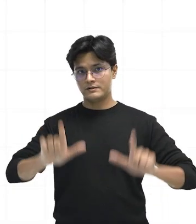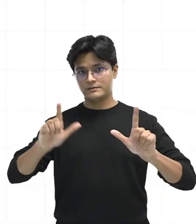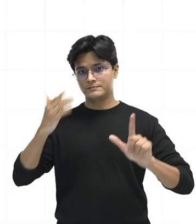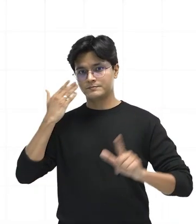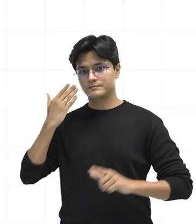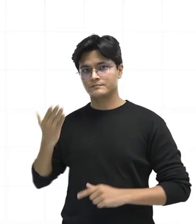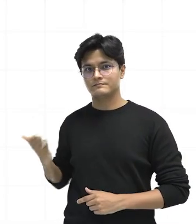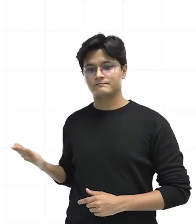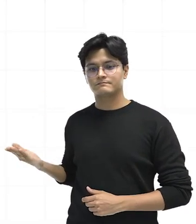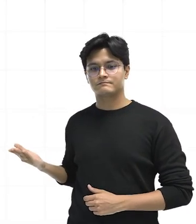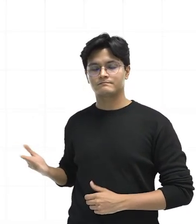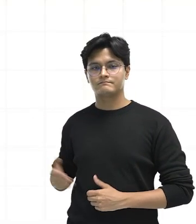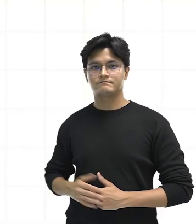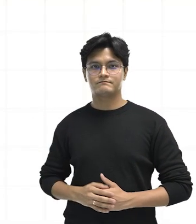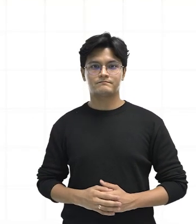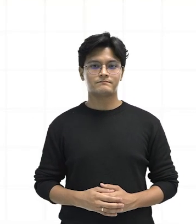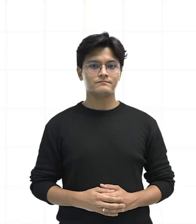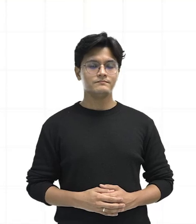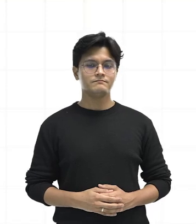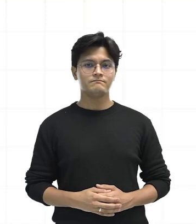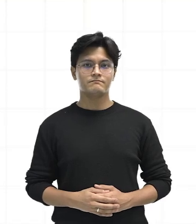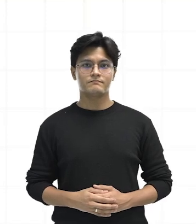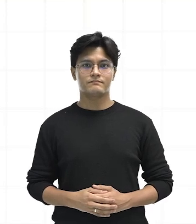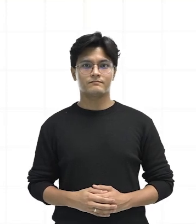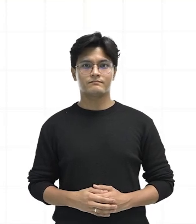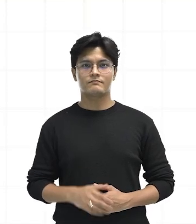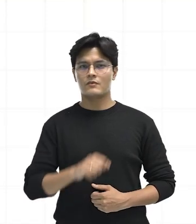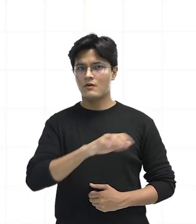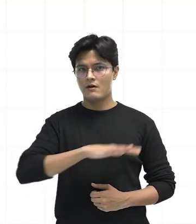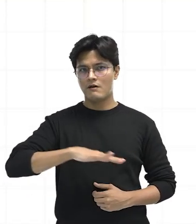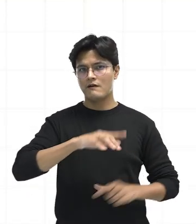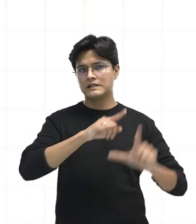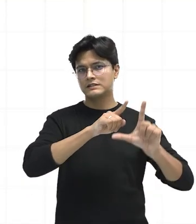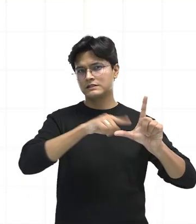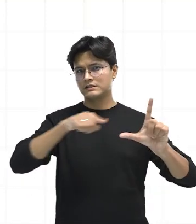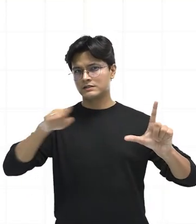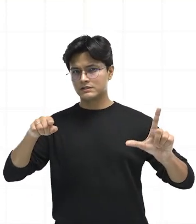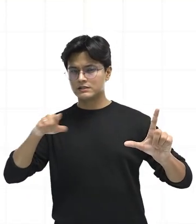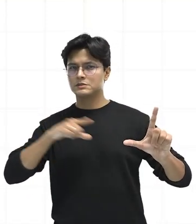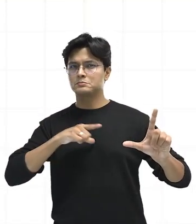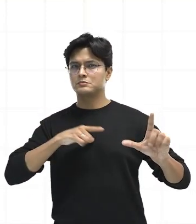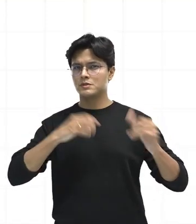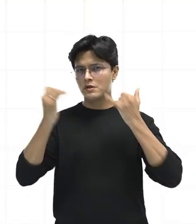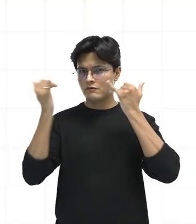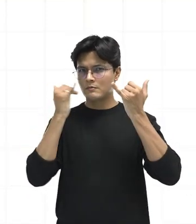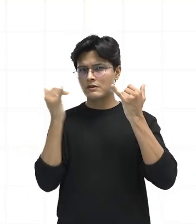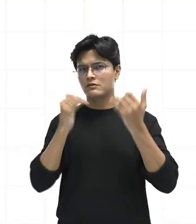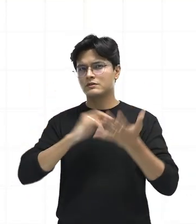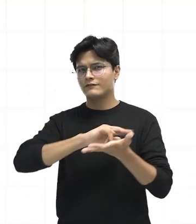Muito bem. A estatística trabalha com diversas informações